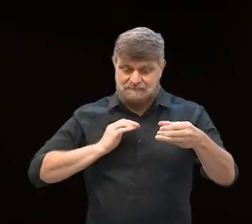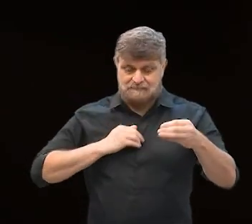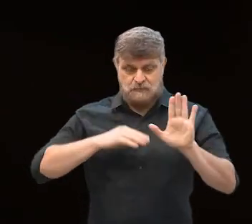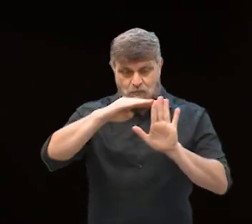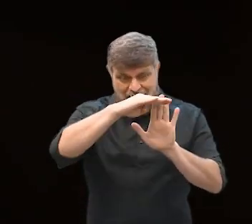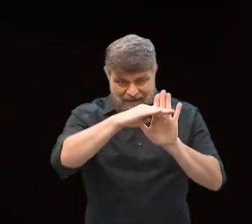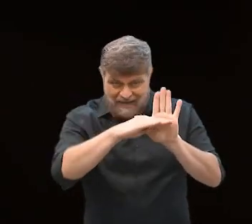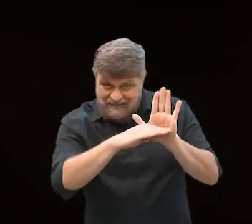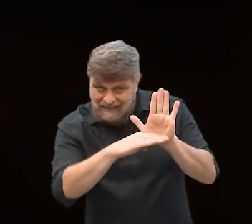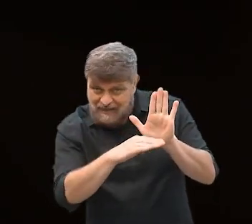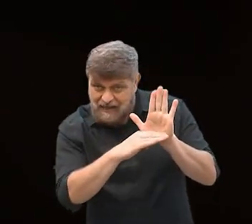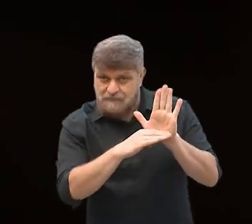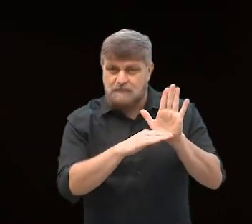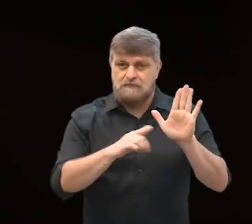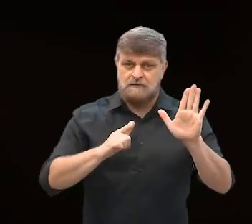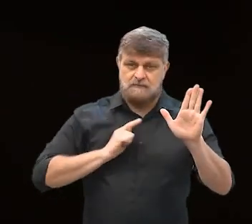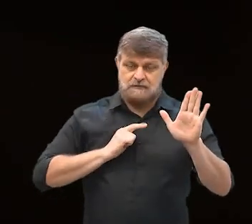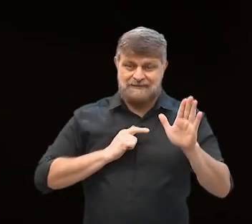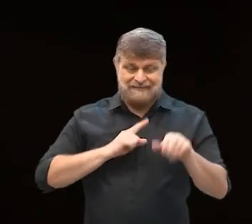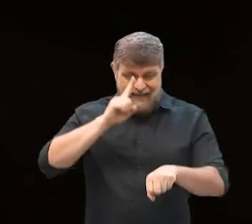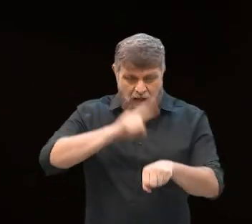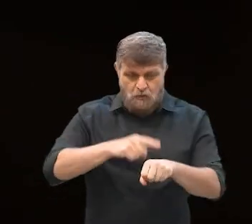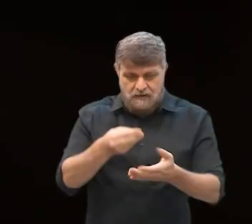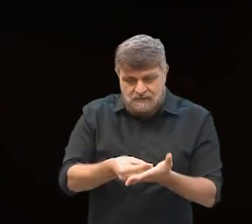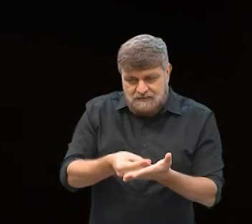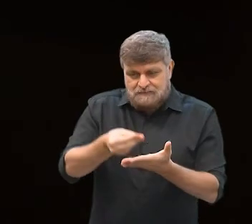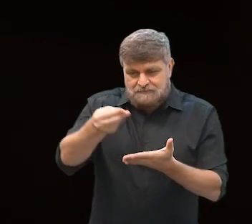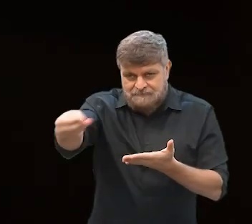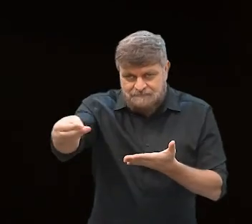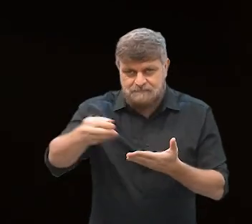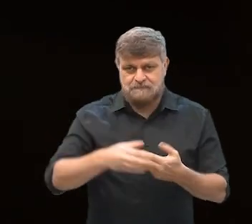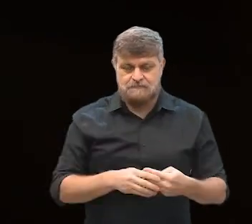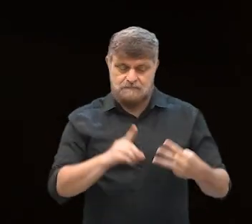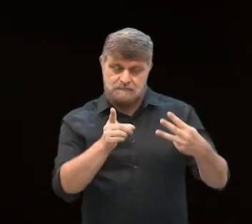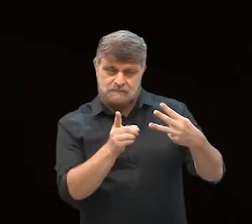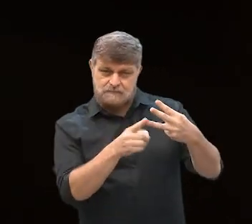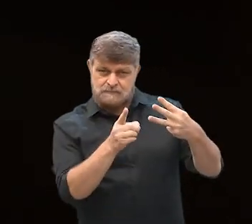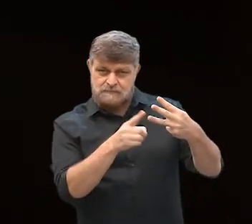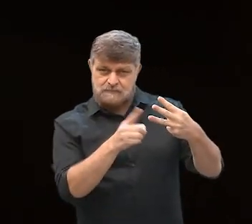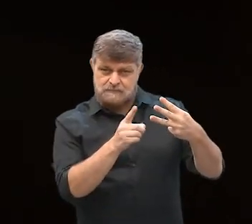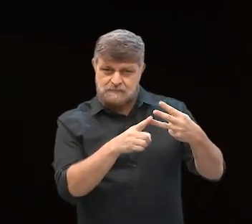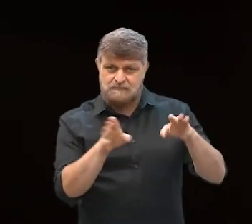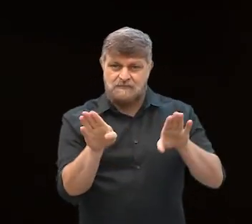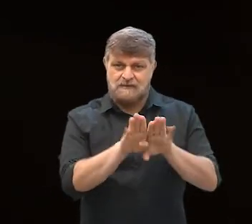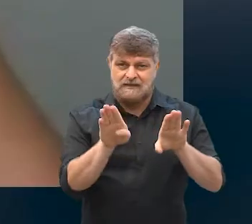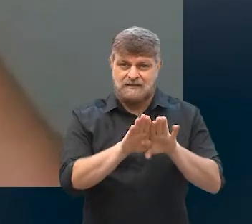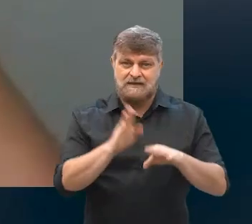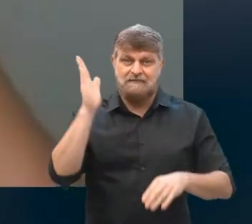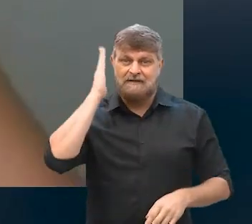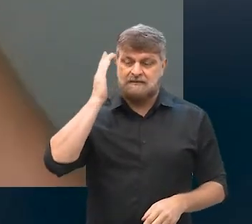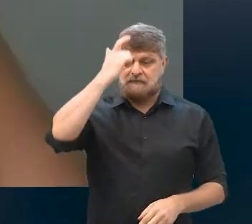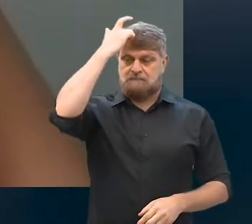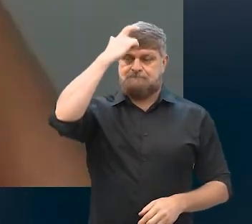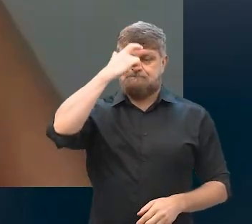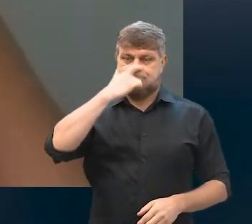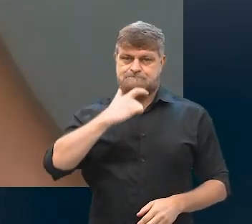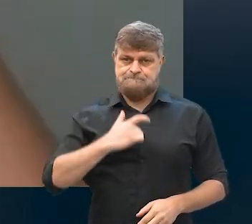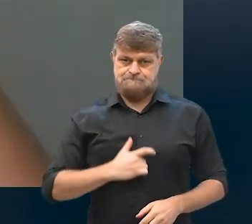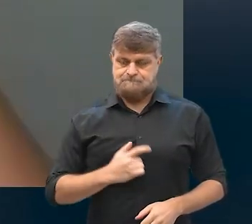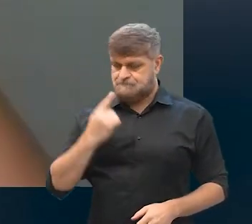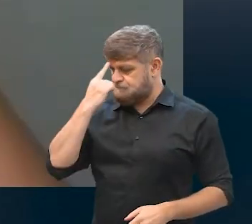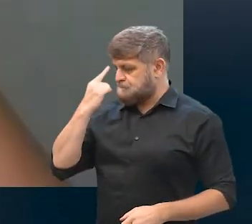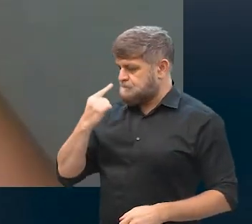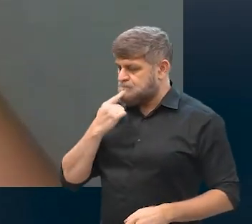do cardápio e da minha entrega, da minha embalagem, e também a reputação. Então, investir na